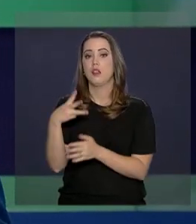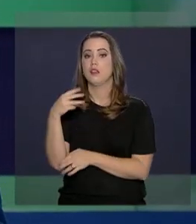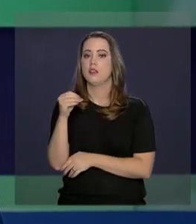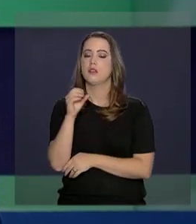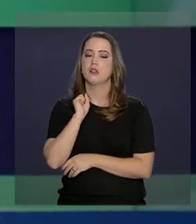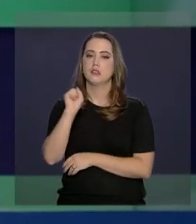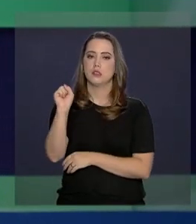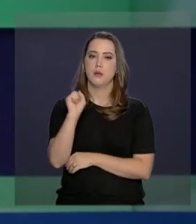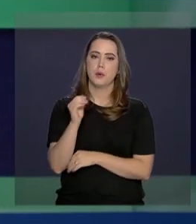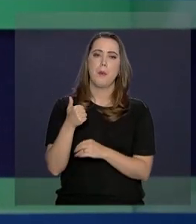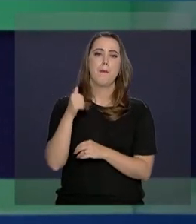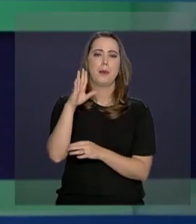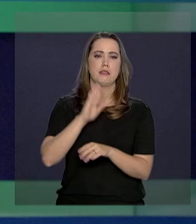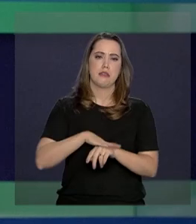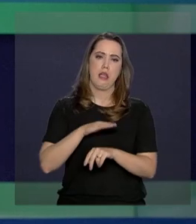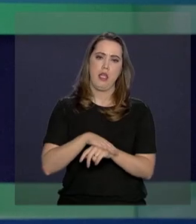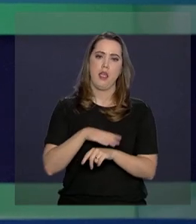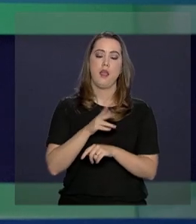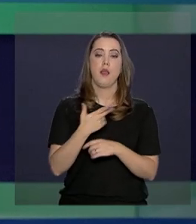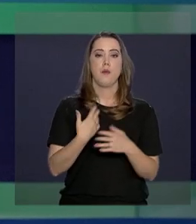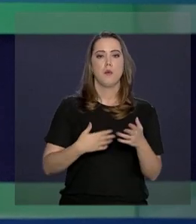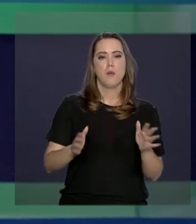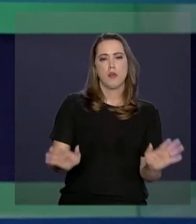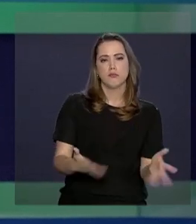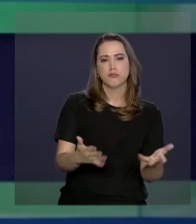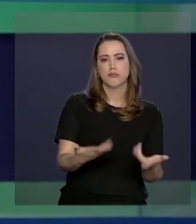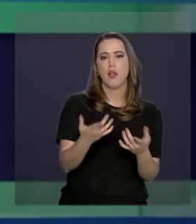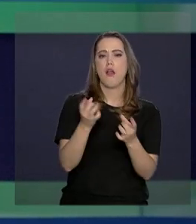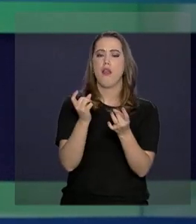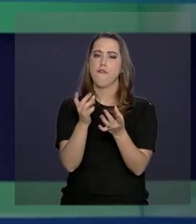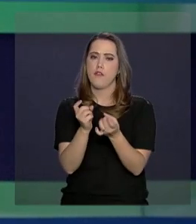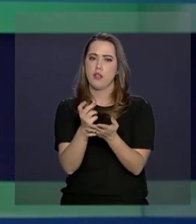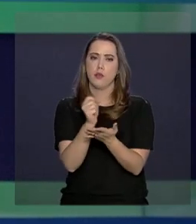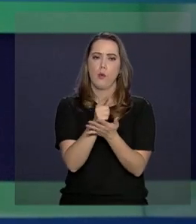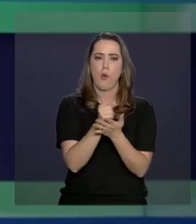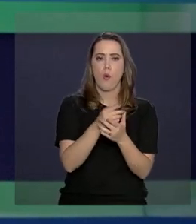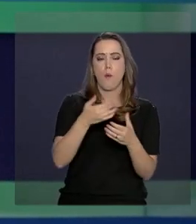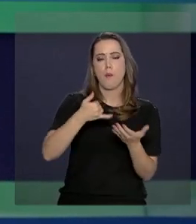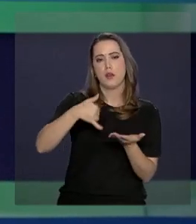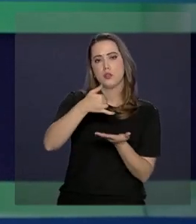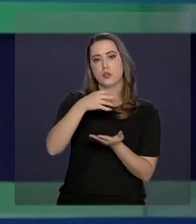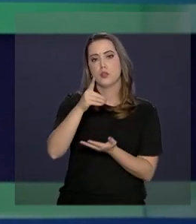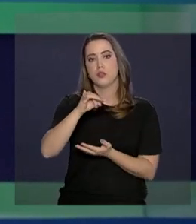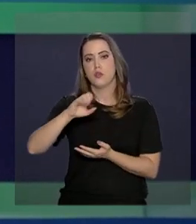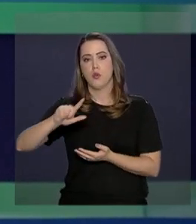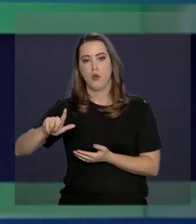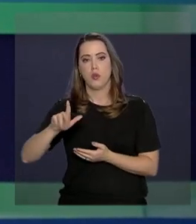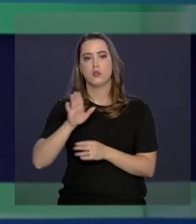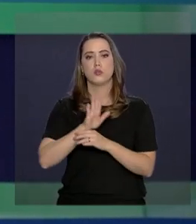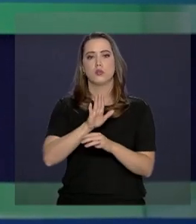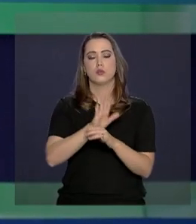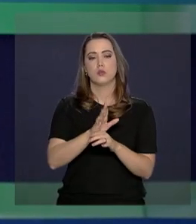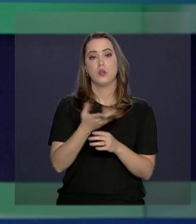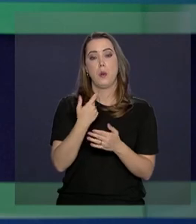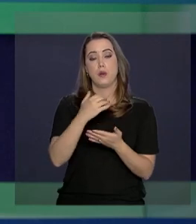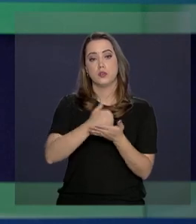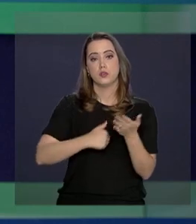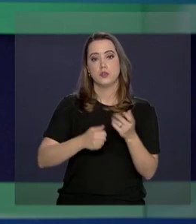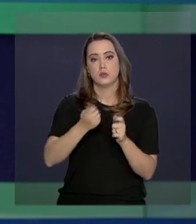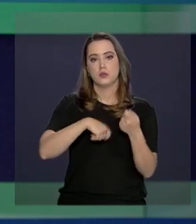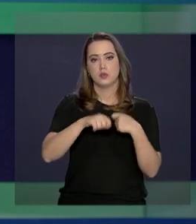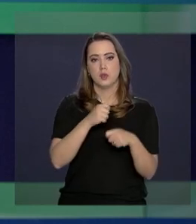A medida dá mais tempo para que produtores e importadores de óleo diesel beneficiados pela subvenção